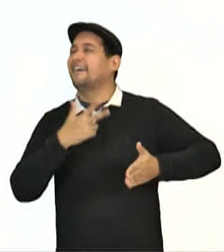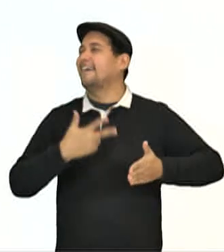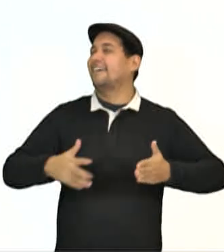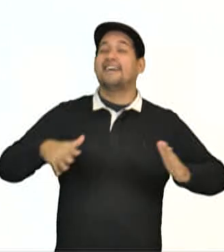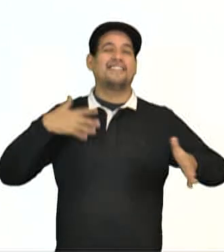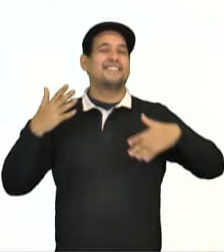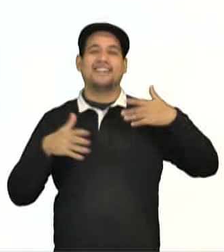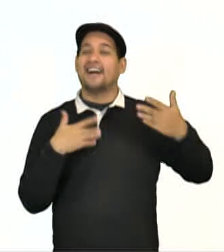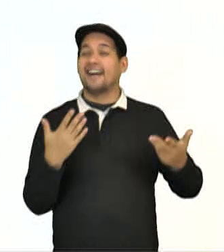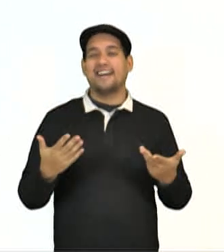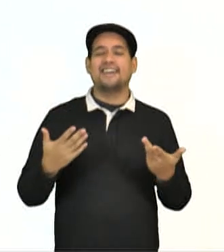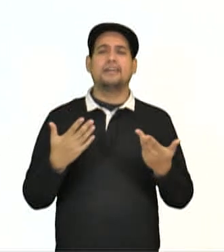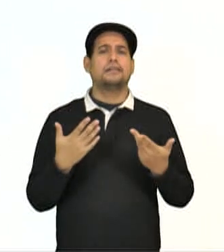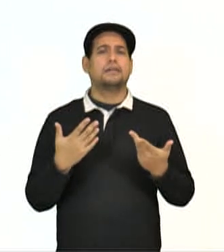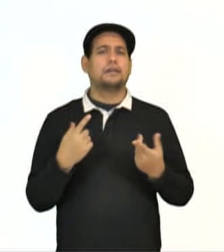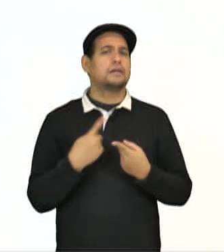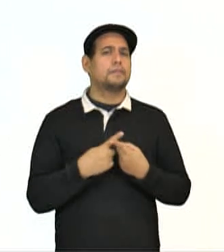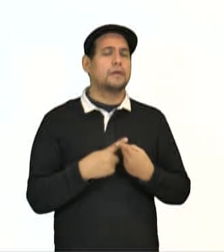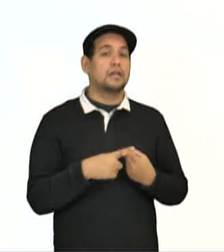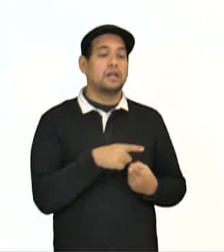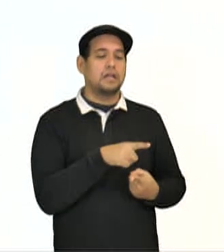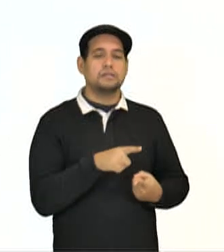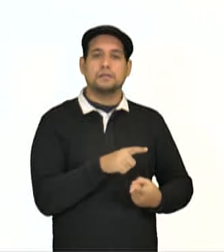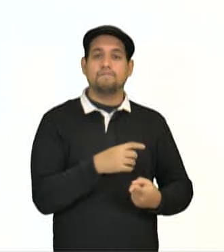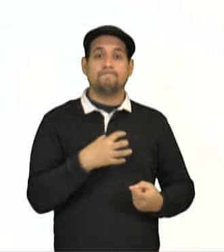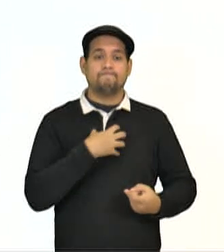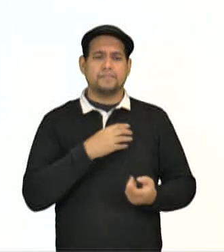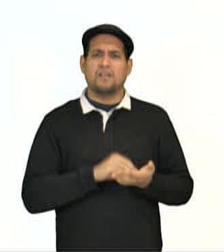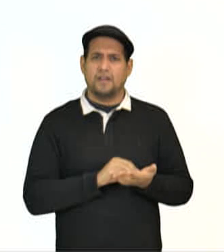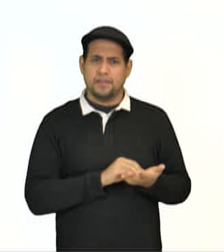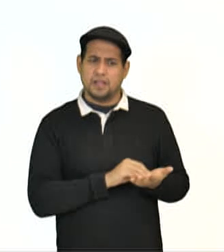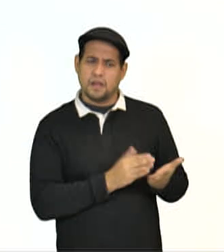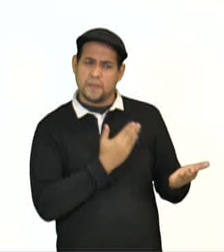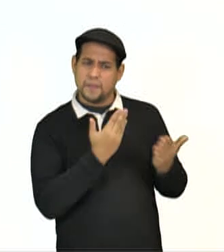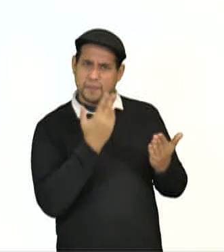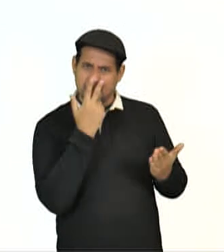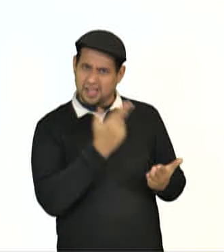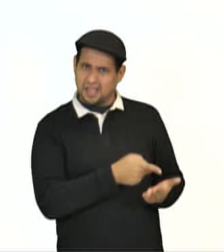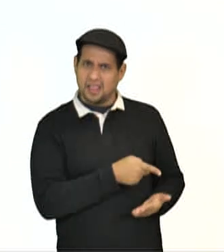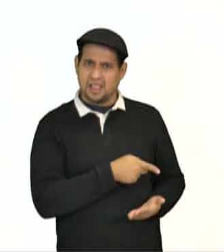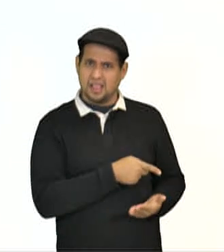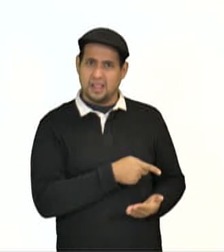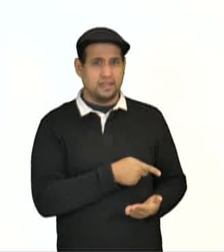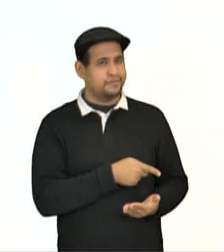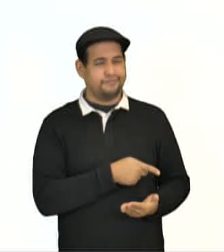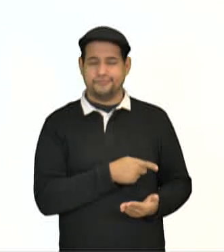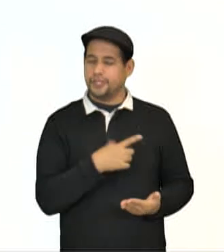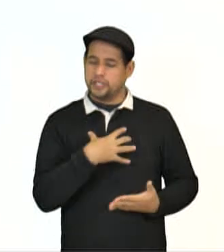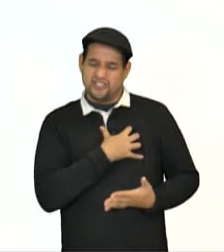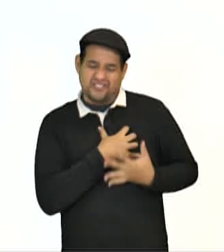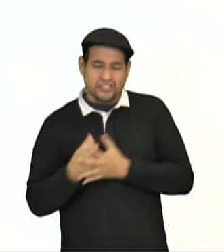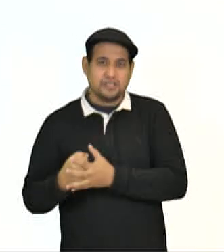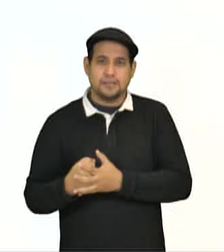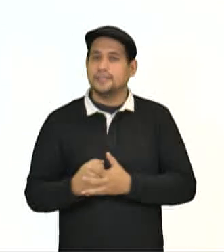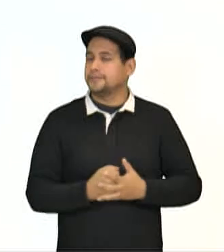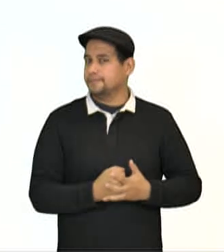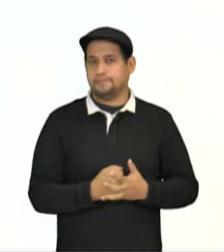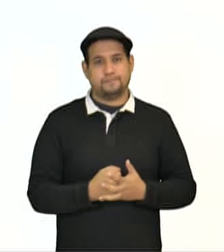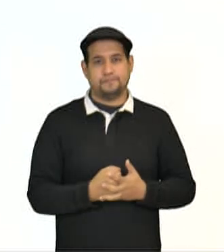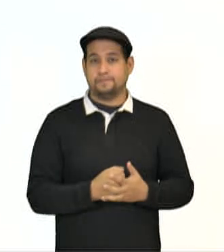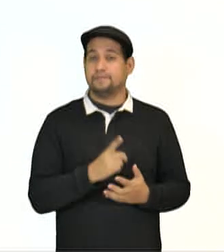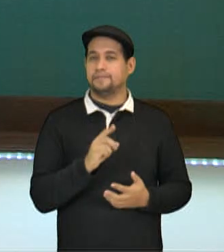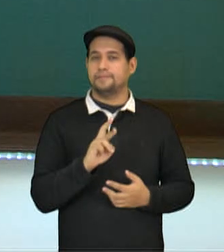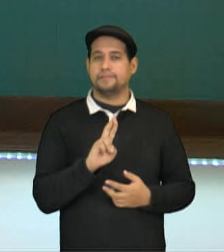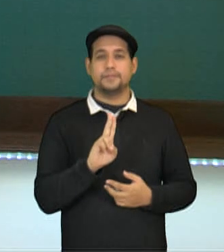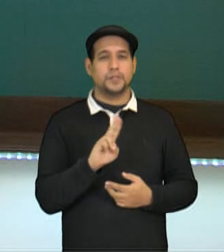alegres, porque a ausência, essa ausência assimilada, ninguém a rouba mais de mim. Carlos